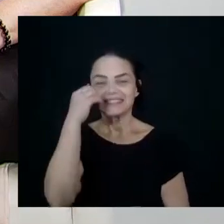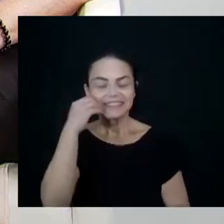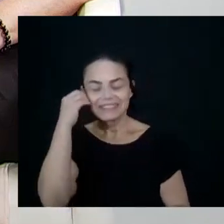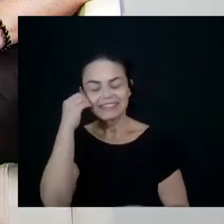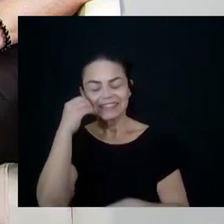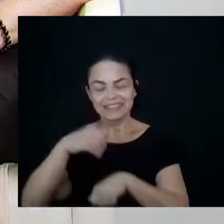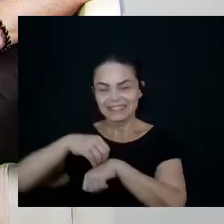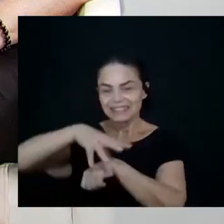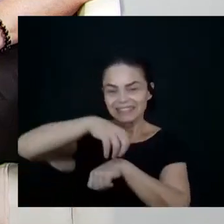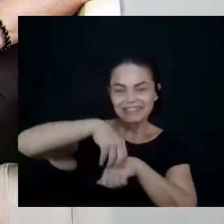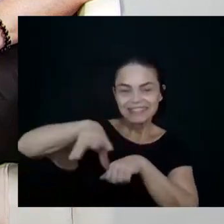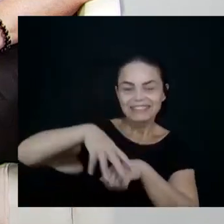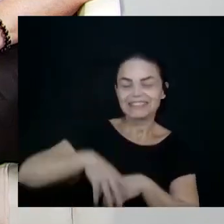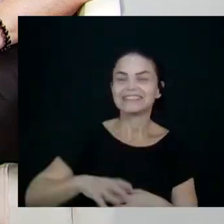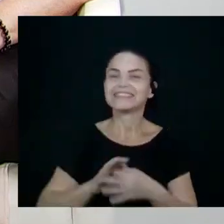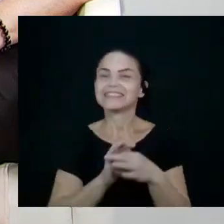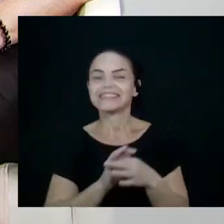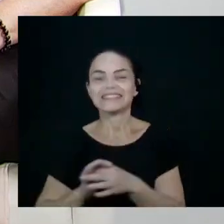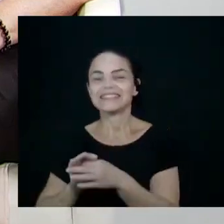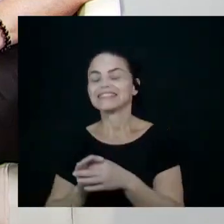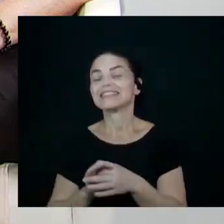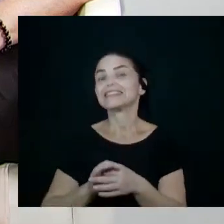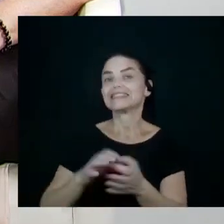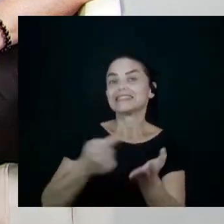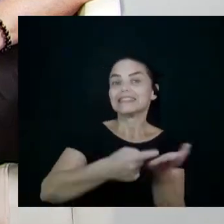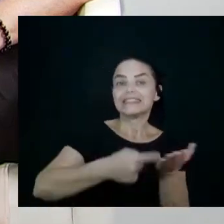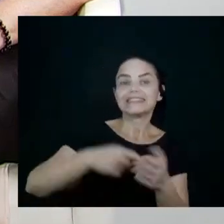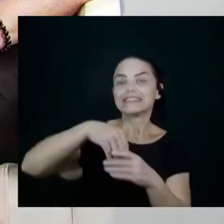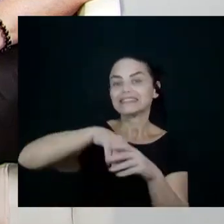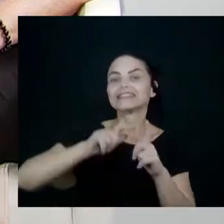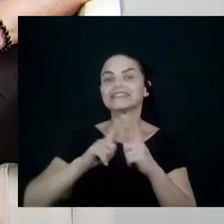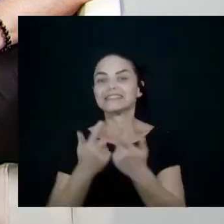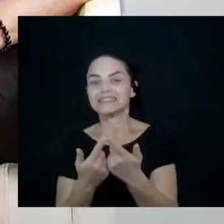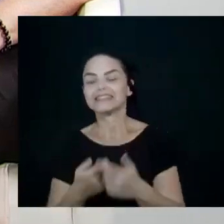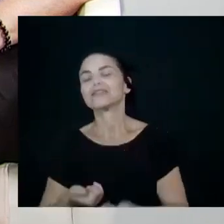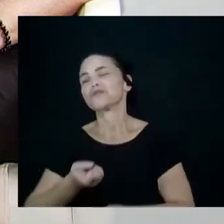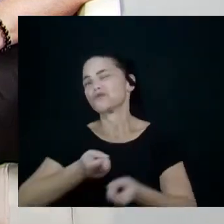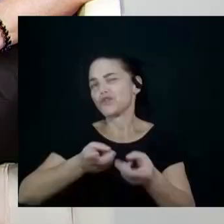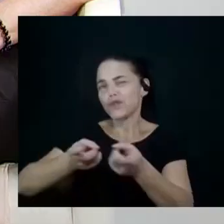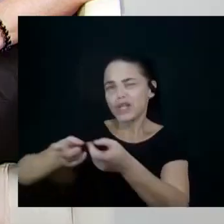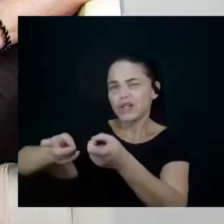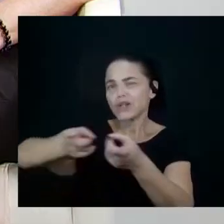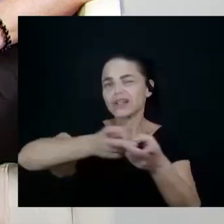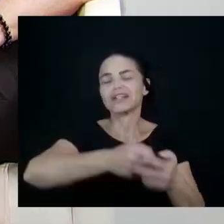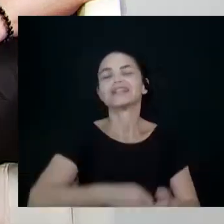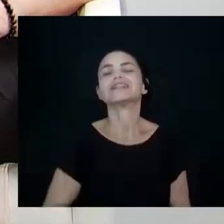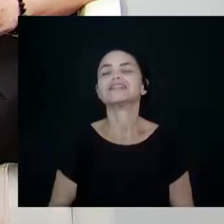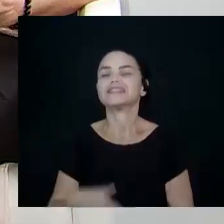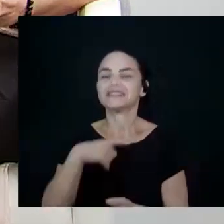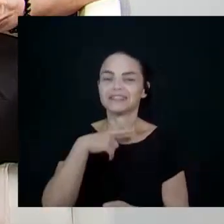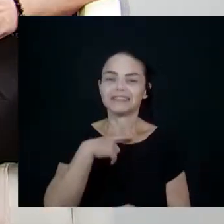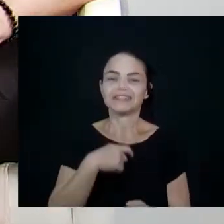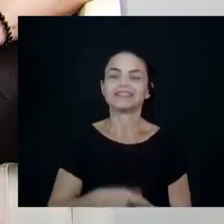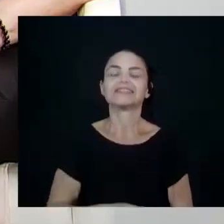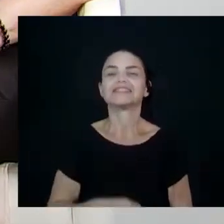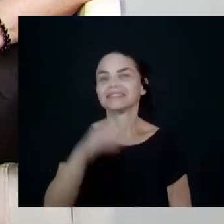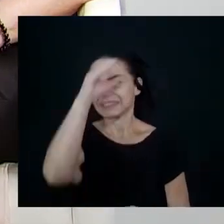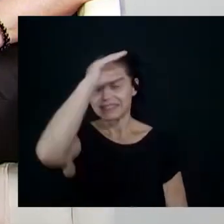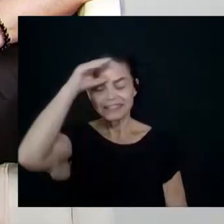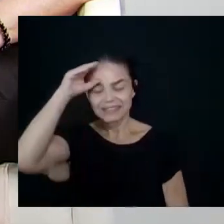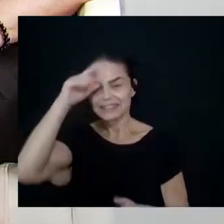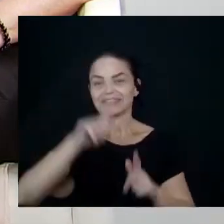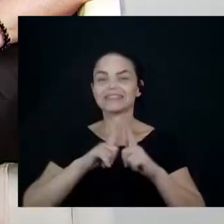vivências, você também conseguiu fazer conexões e negócios dentro do grupo? Sim, várias. Eu tive muitas